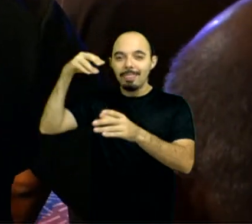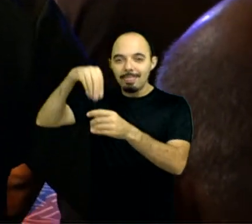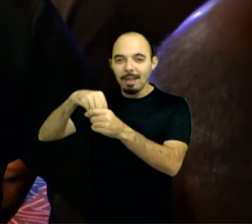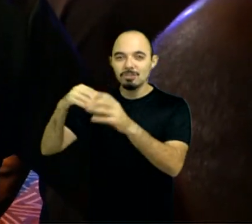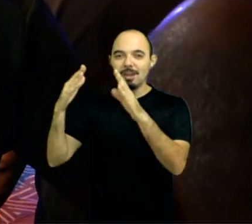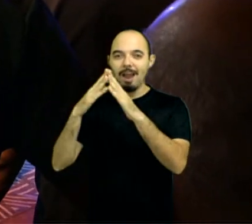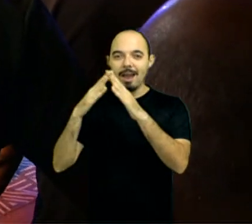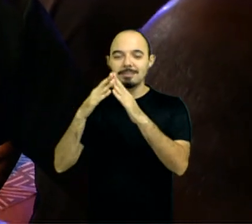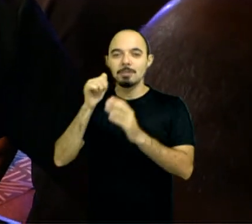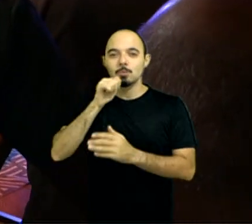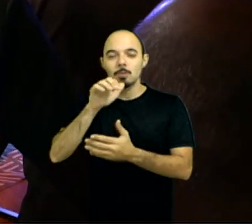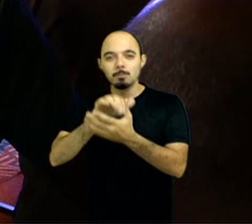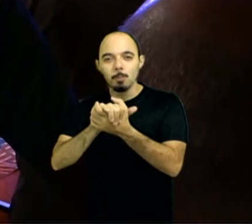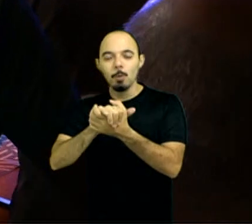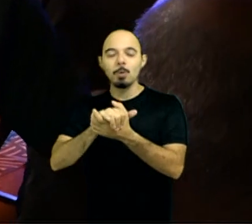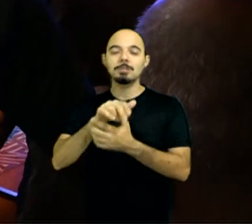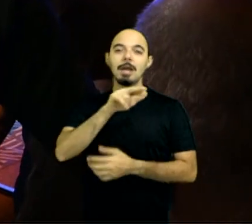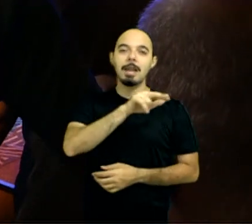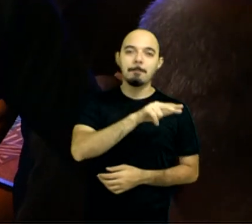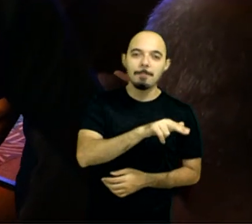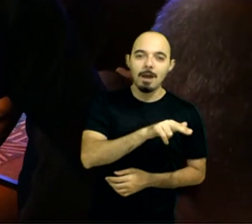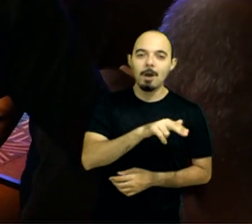Ora por ele, interceda por ele.